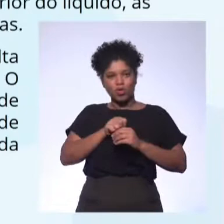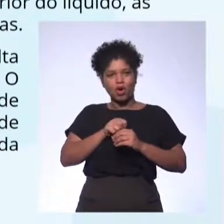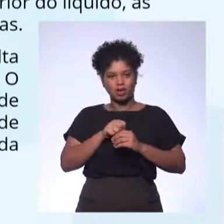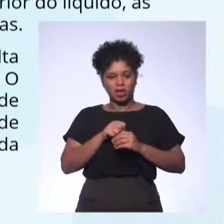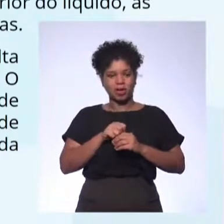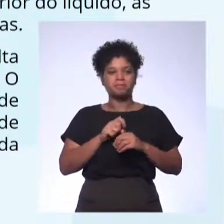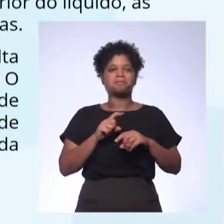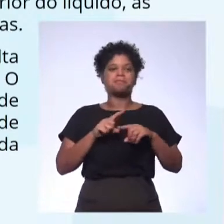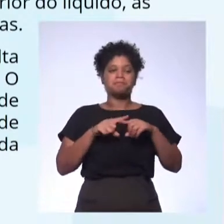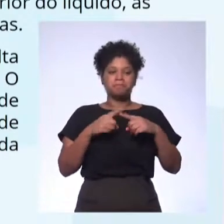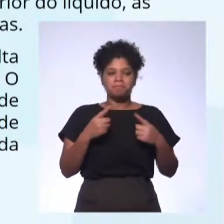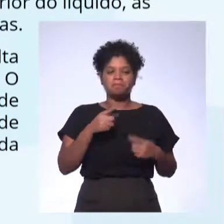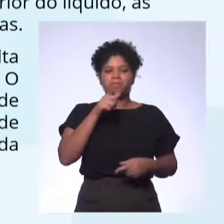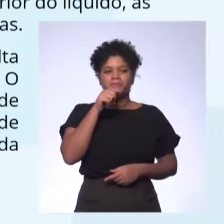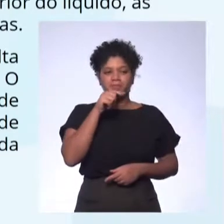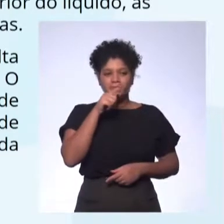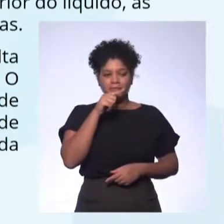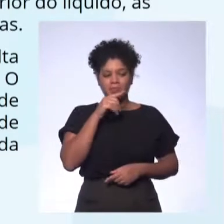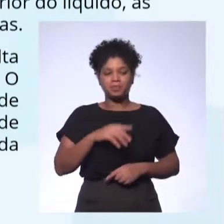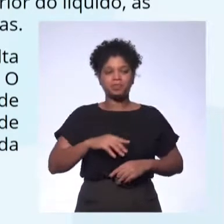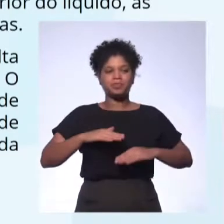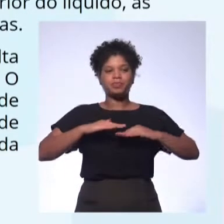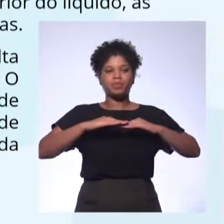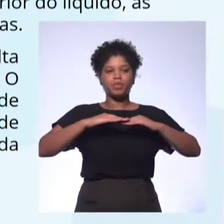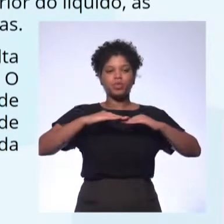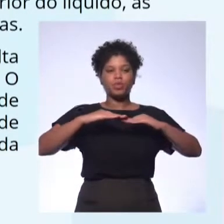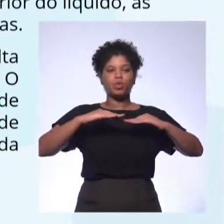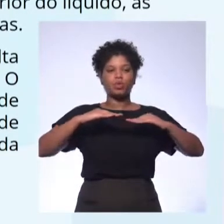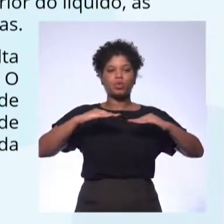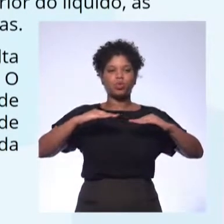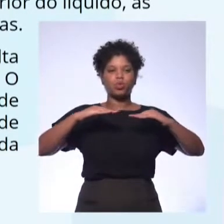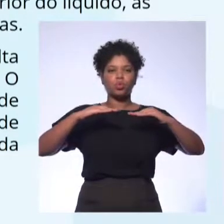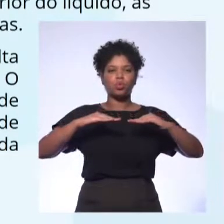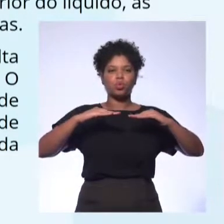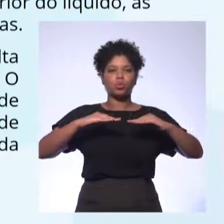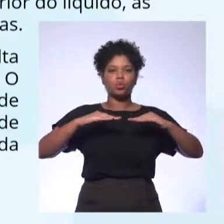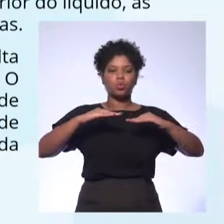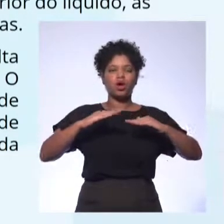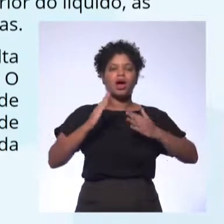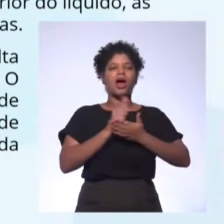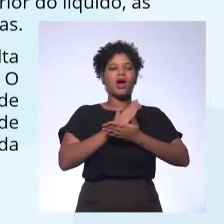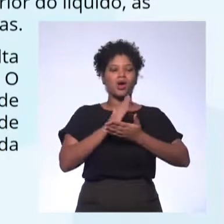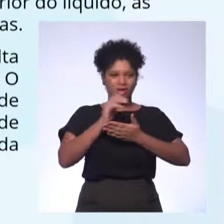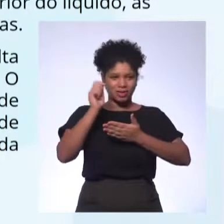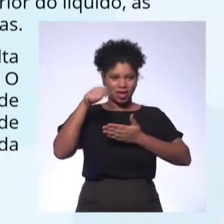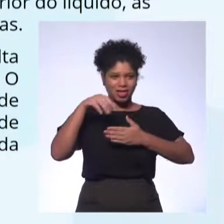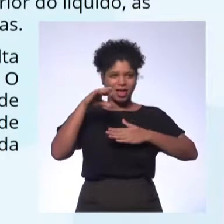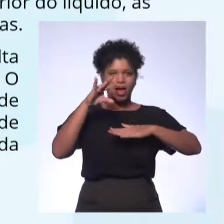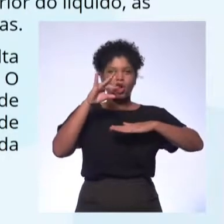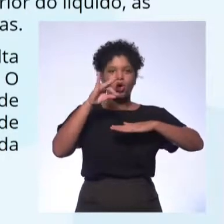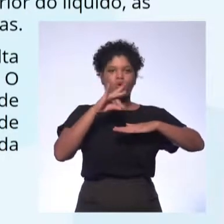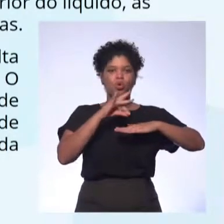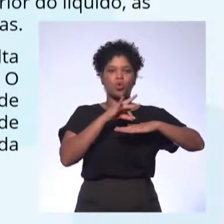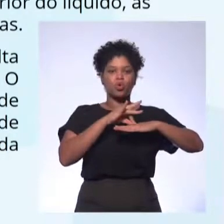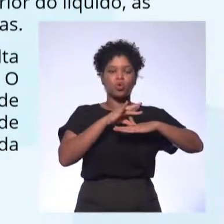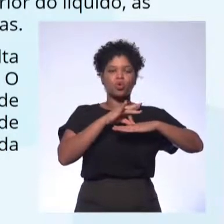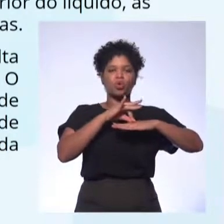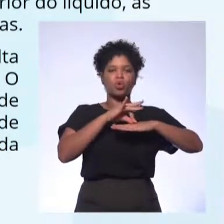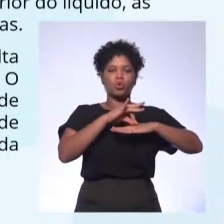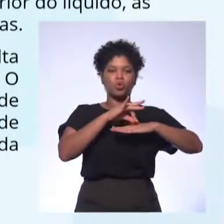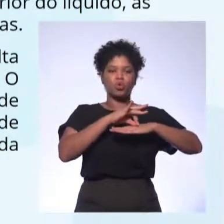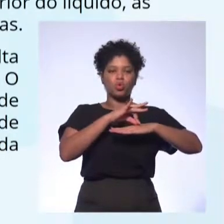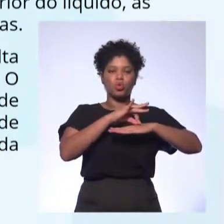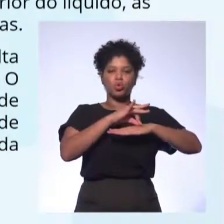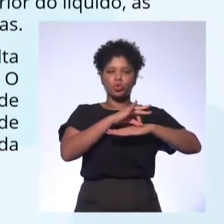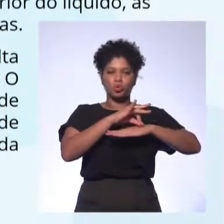caso específico da água a tensão superficial é tão alta que permite que alguns insetos podem ou andem sobre